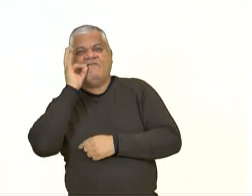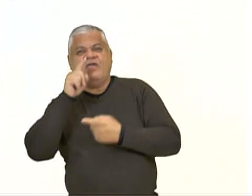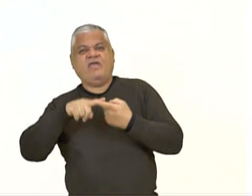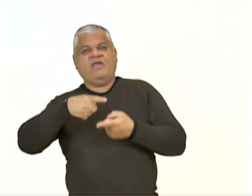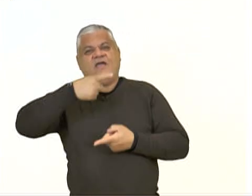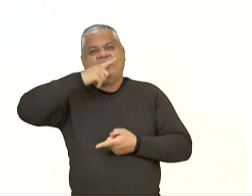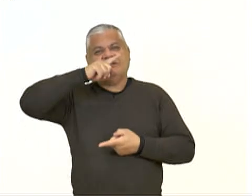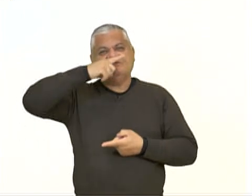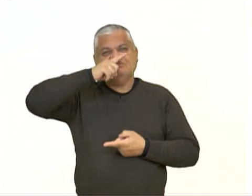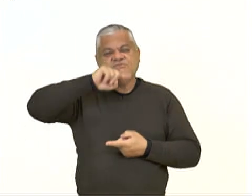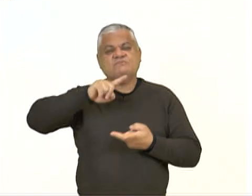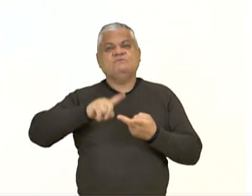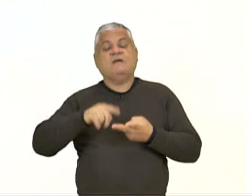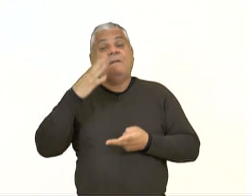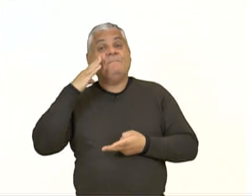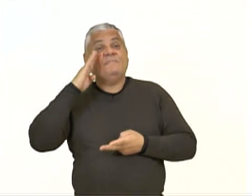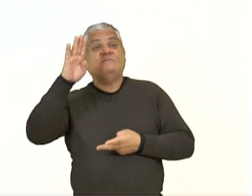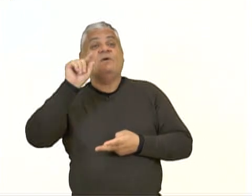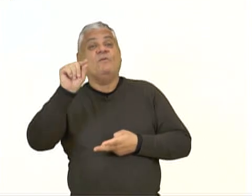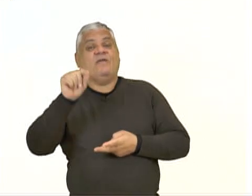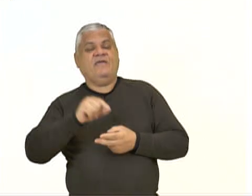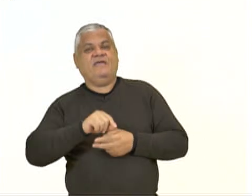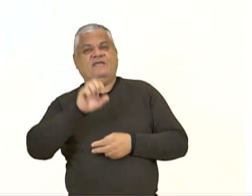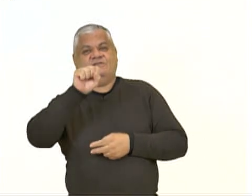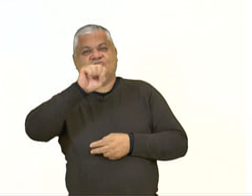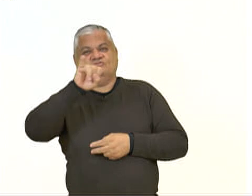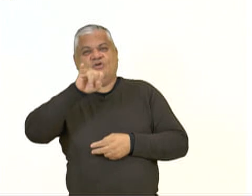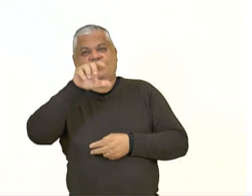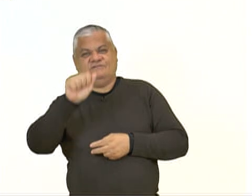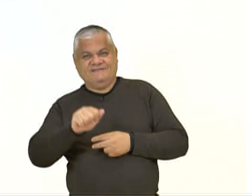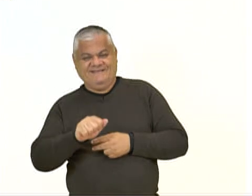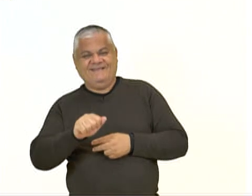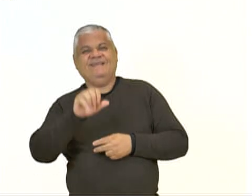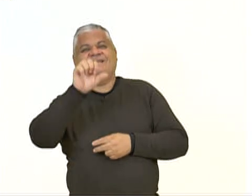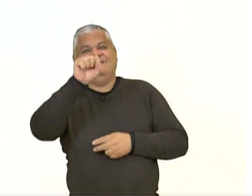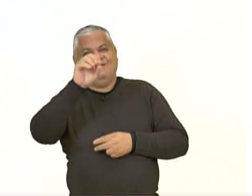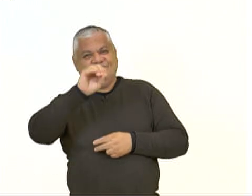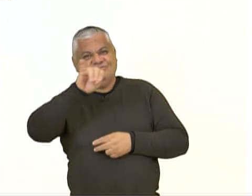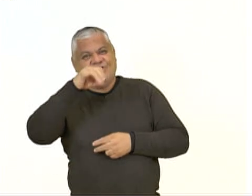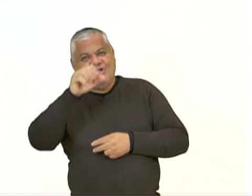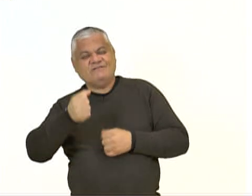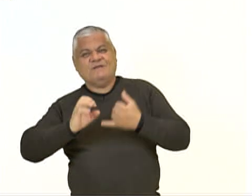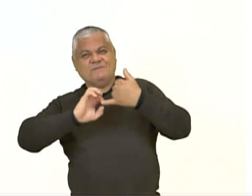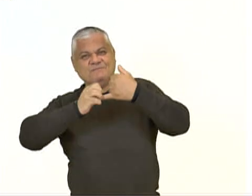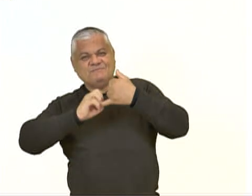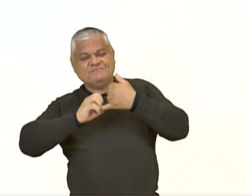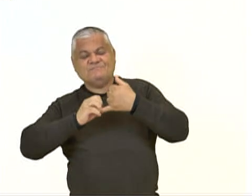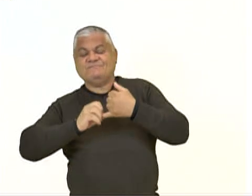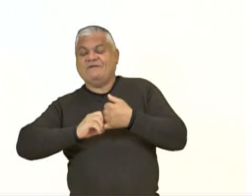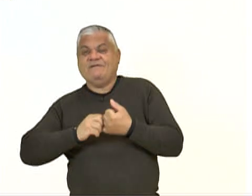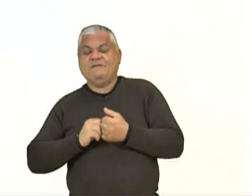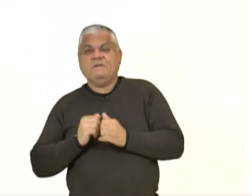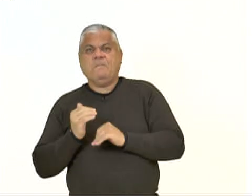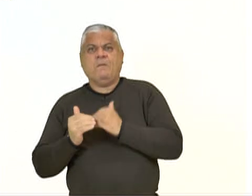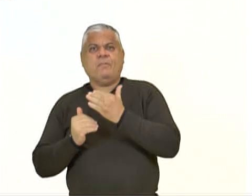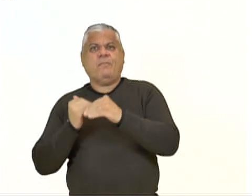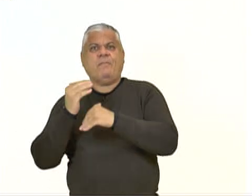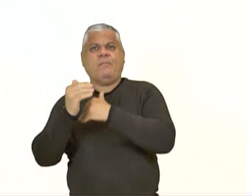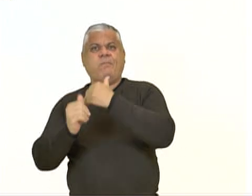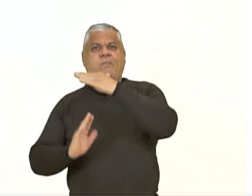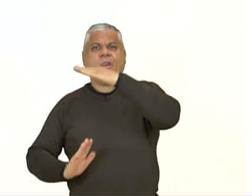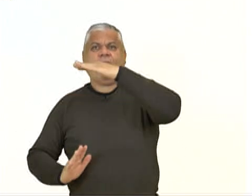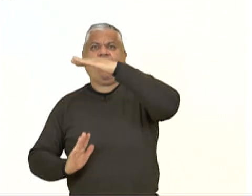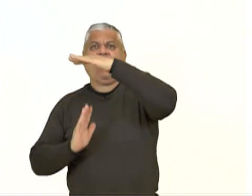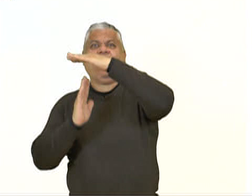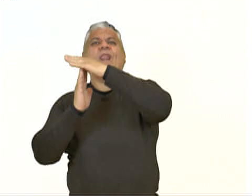cana-de-açúcar, e principalmente a soja. Então, o gráfico traz para nós ali o quanto cresceu em milhões de